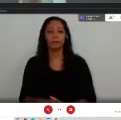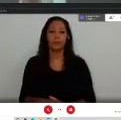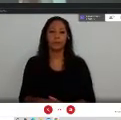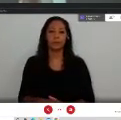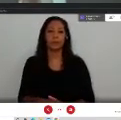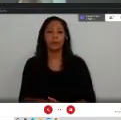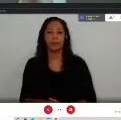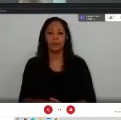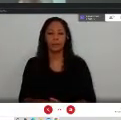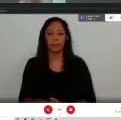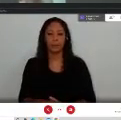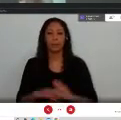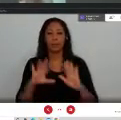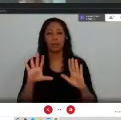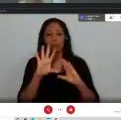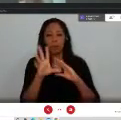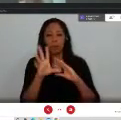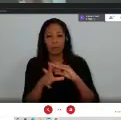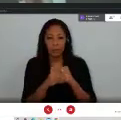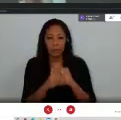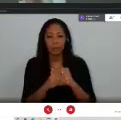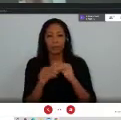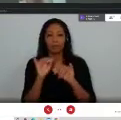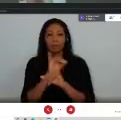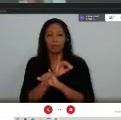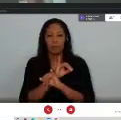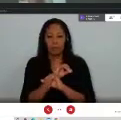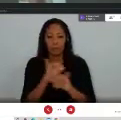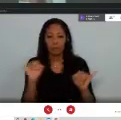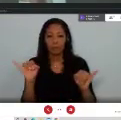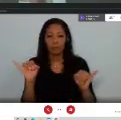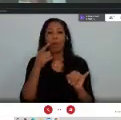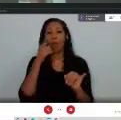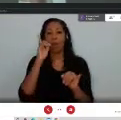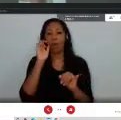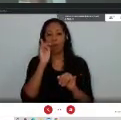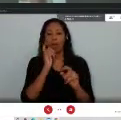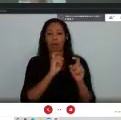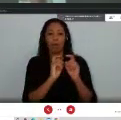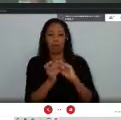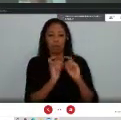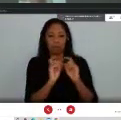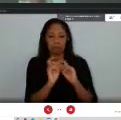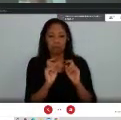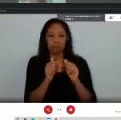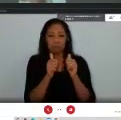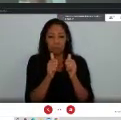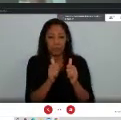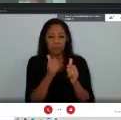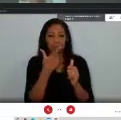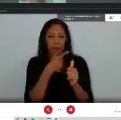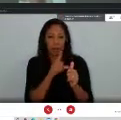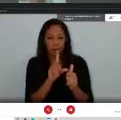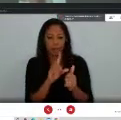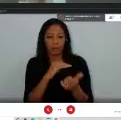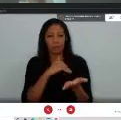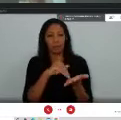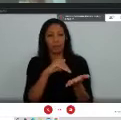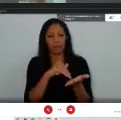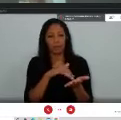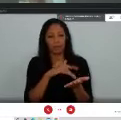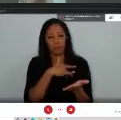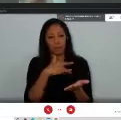Vossa Excelência, trazendo os conhecimentos da nossa proveitosa reunião que a comissão ontem teve na Secretaria Municipal de Saúde.